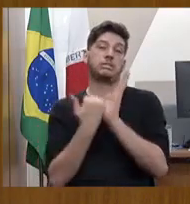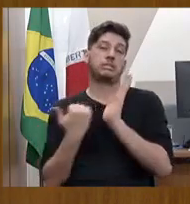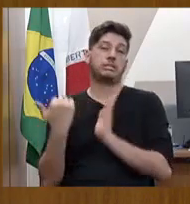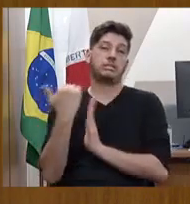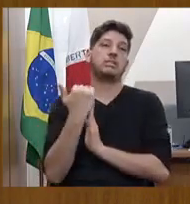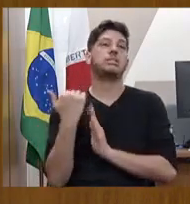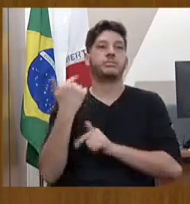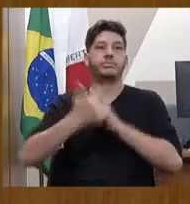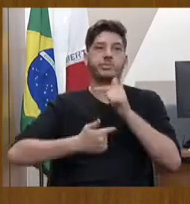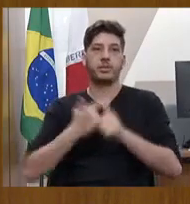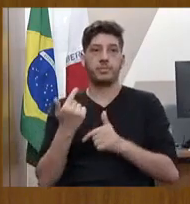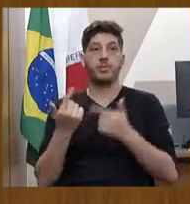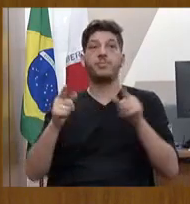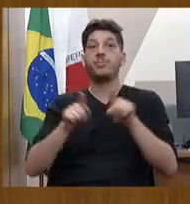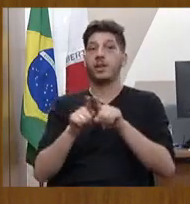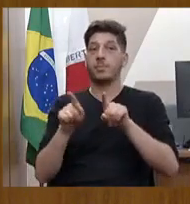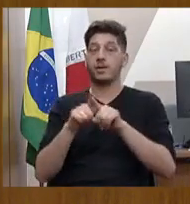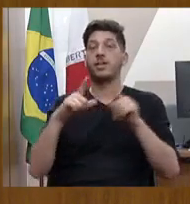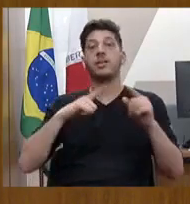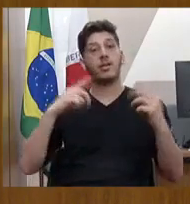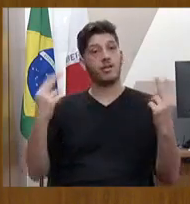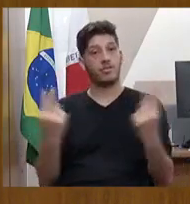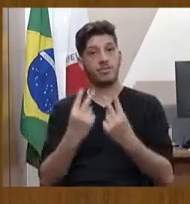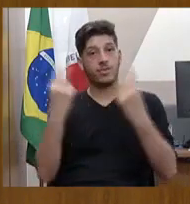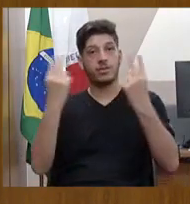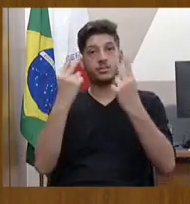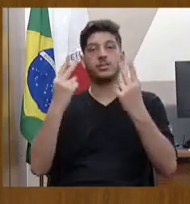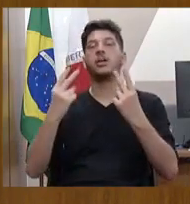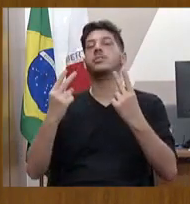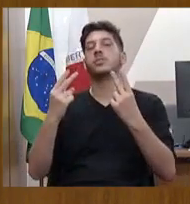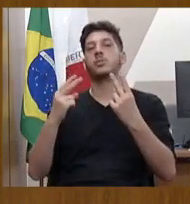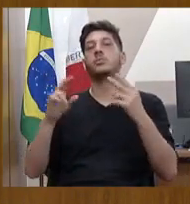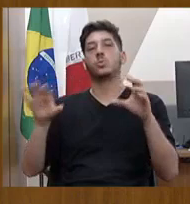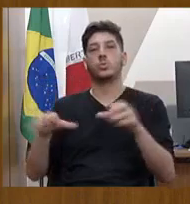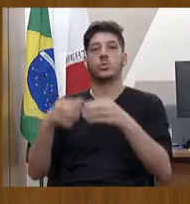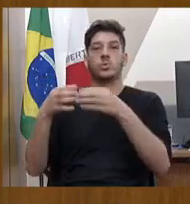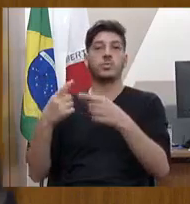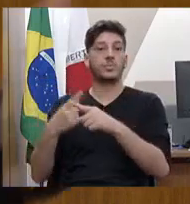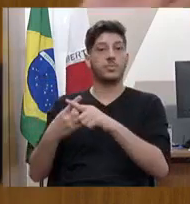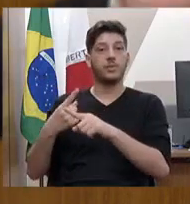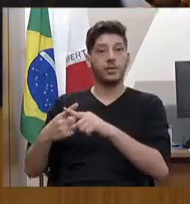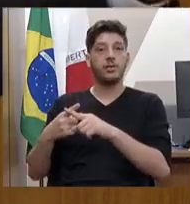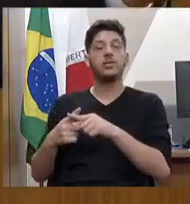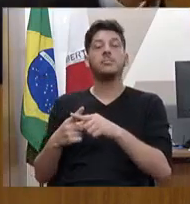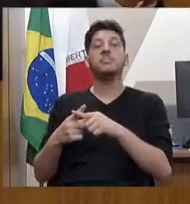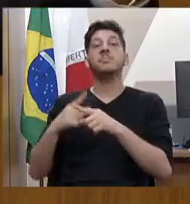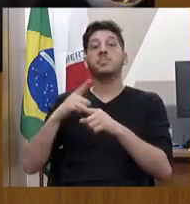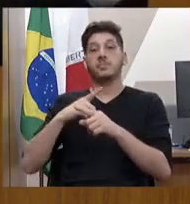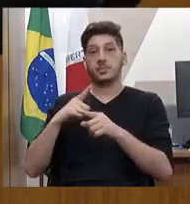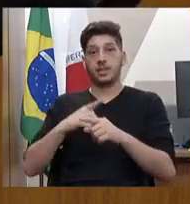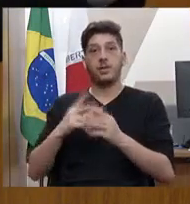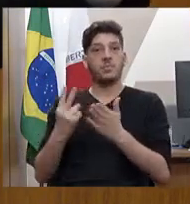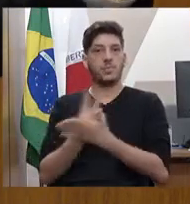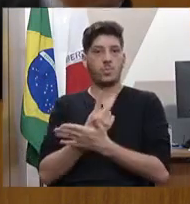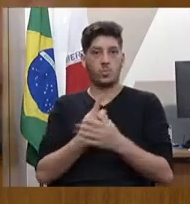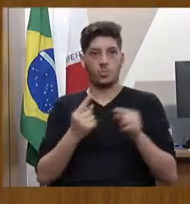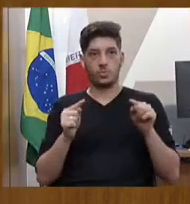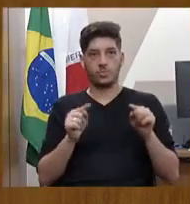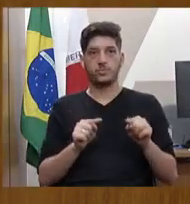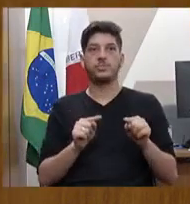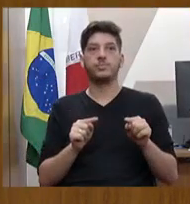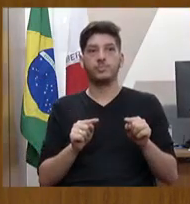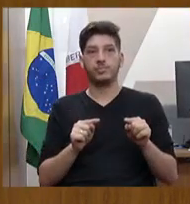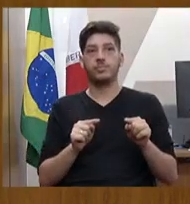e mais uma vez a valorização dos Celeste porque nesse caso Aqui nós temos esse cenário que tá